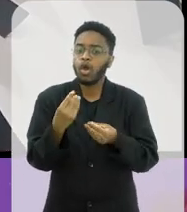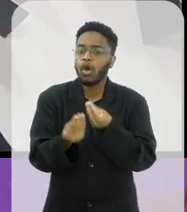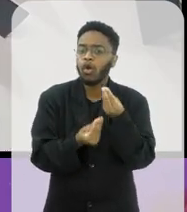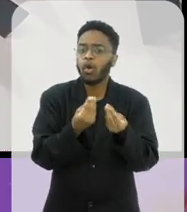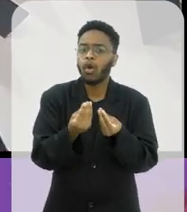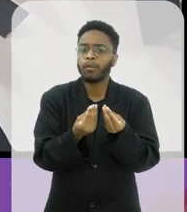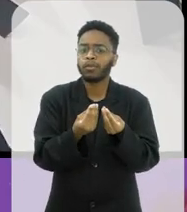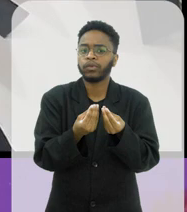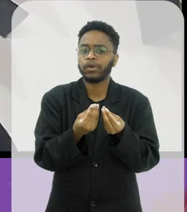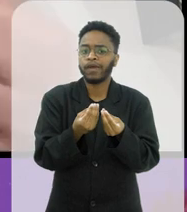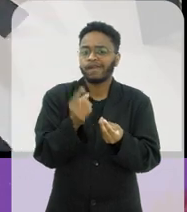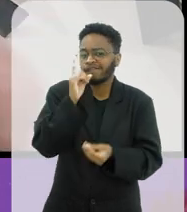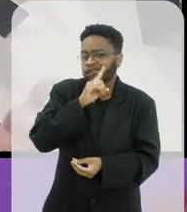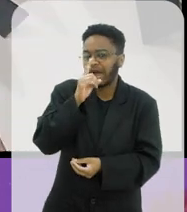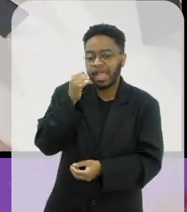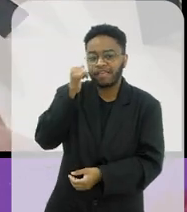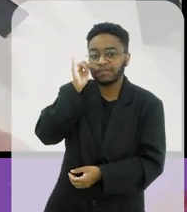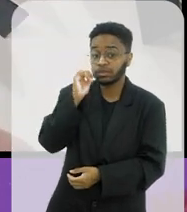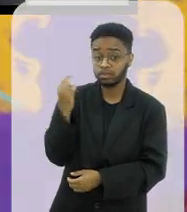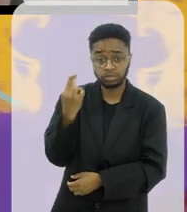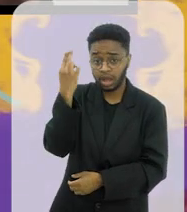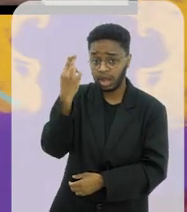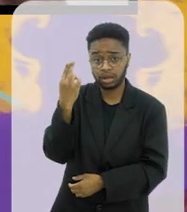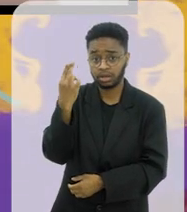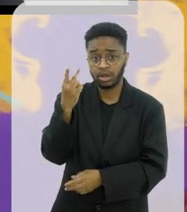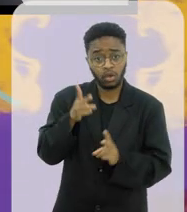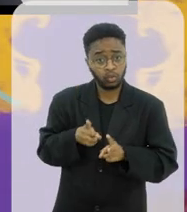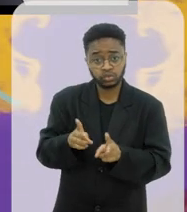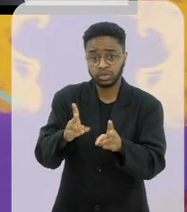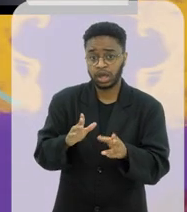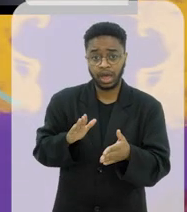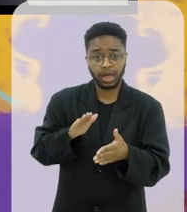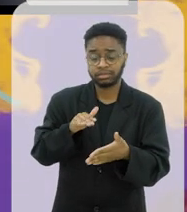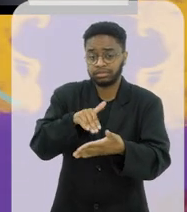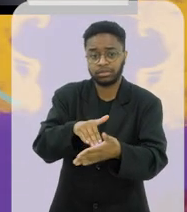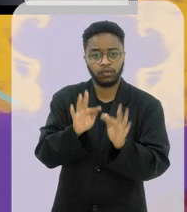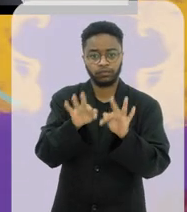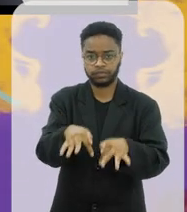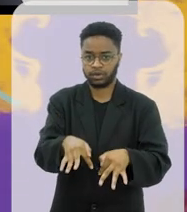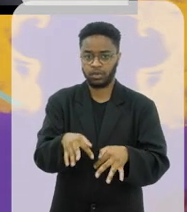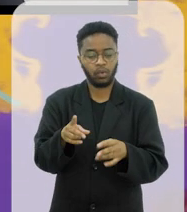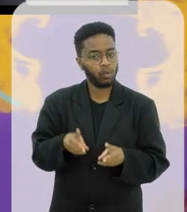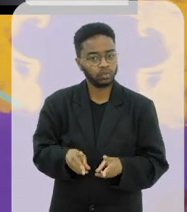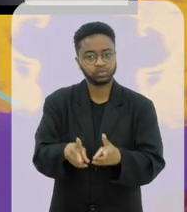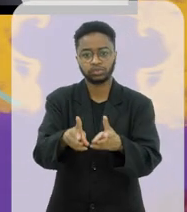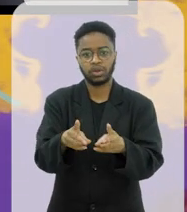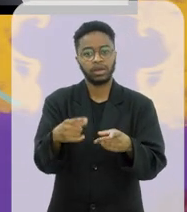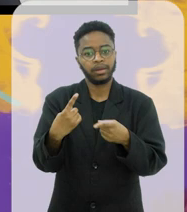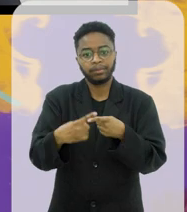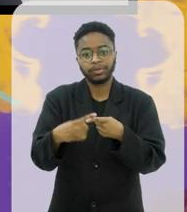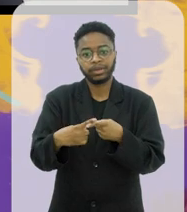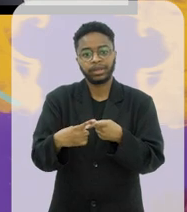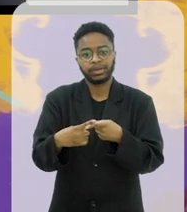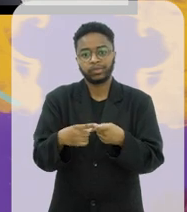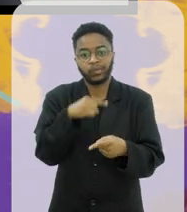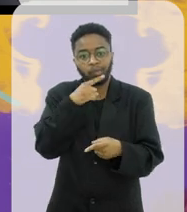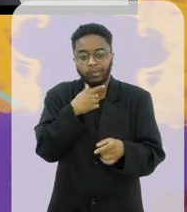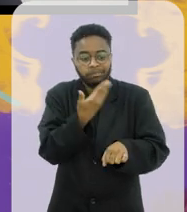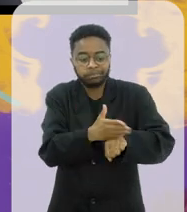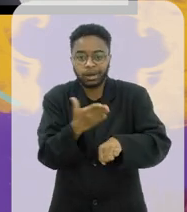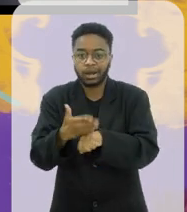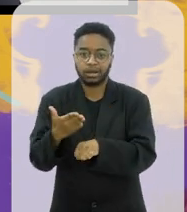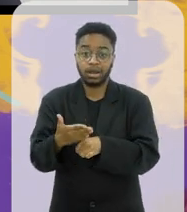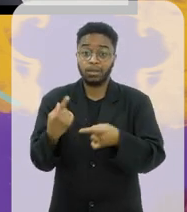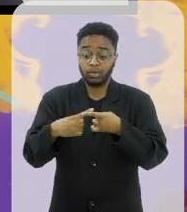isso, esse déficit? Não vai tirar. Vai ficar até o final do campeonato. Esse déficit técnico, né? Sim. Sabe por